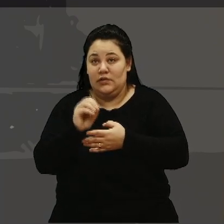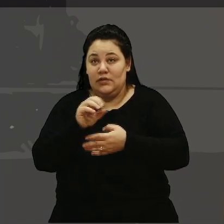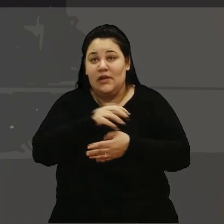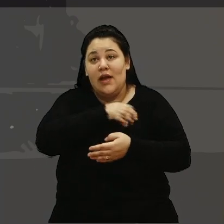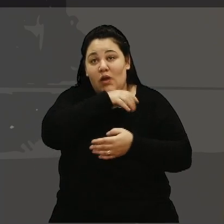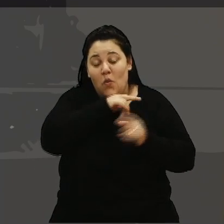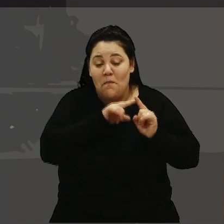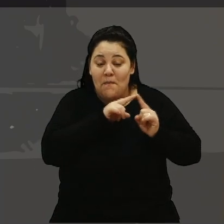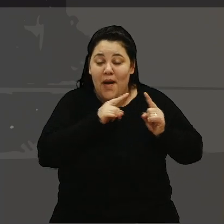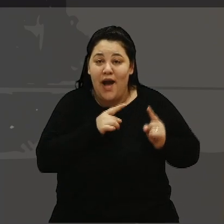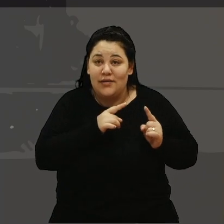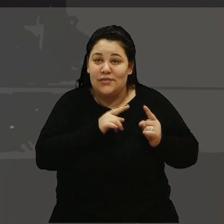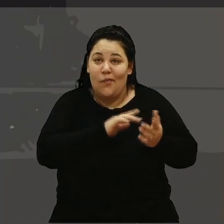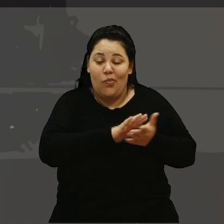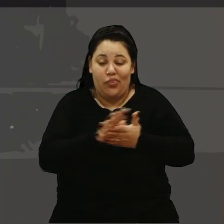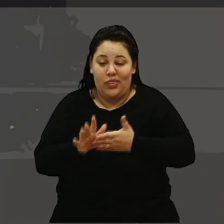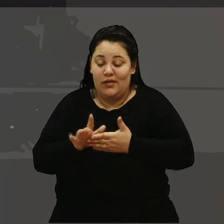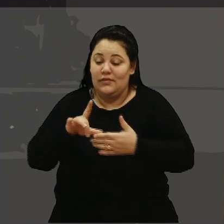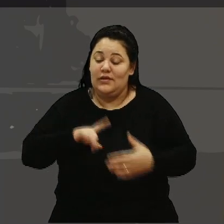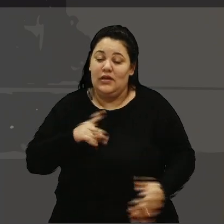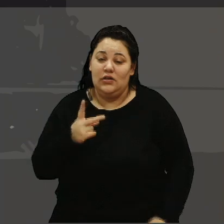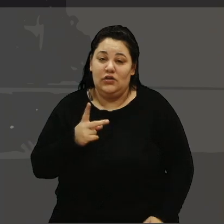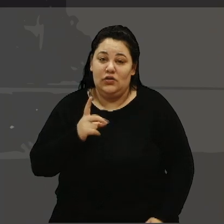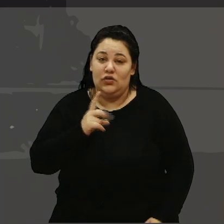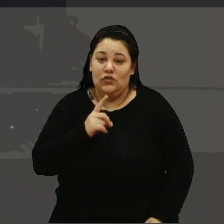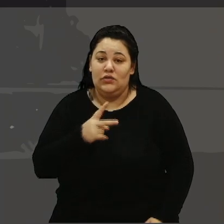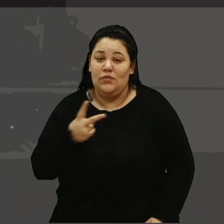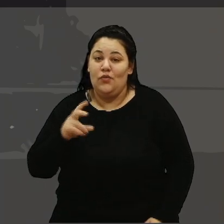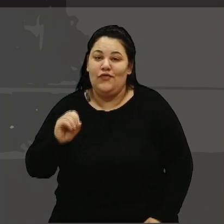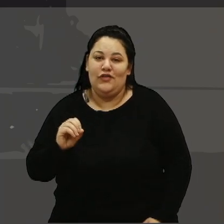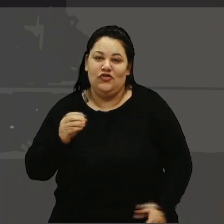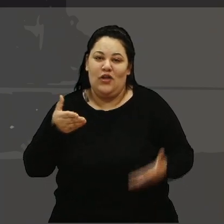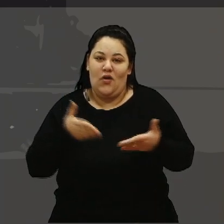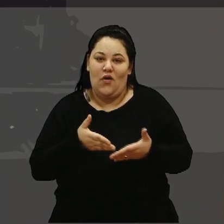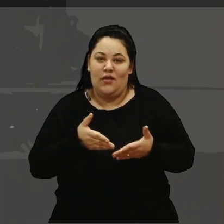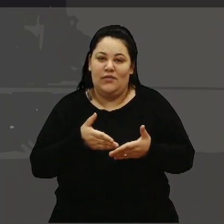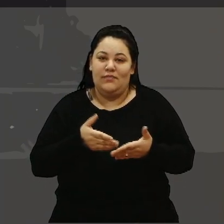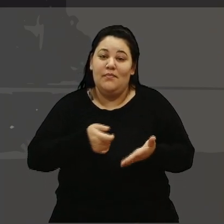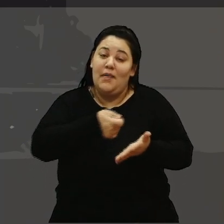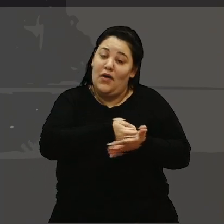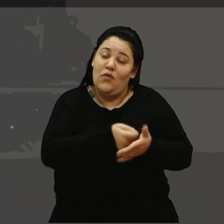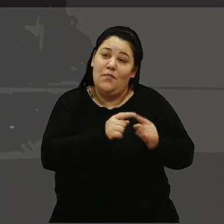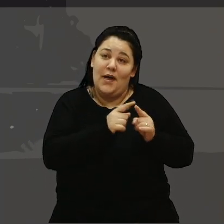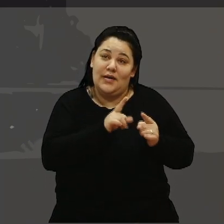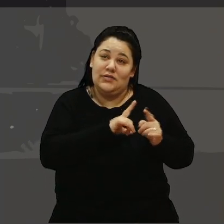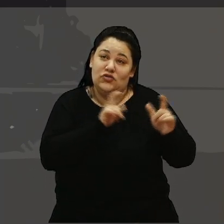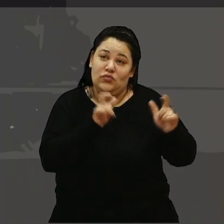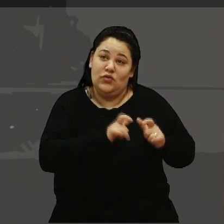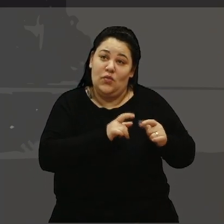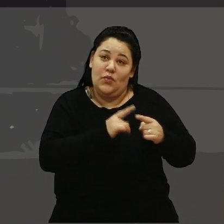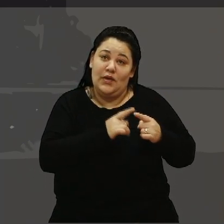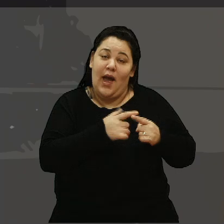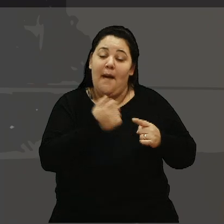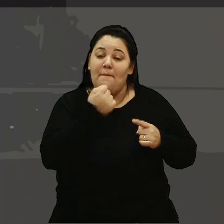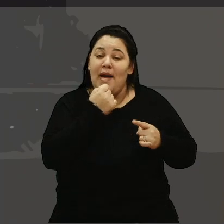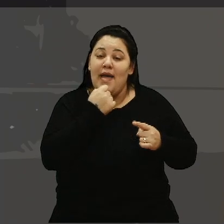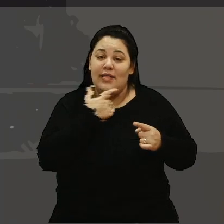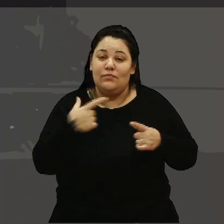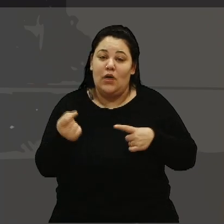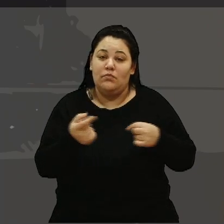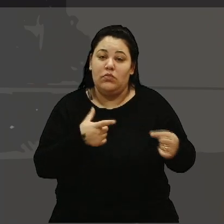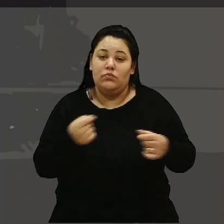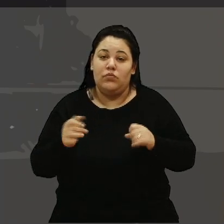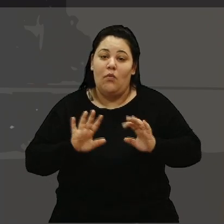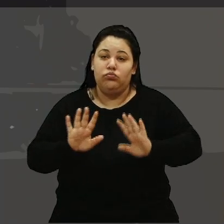corroído, elas têm apenas 12 por 20 desse terreno. Porque é a mesma coisa, as pedras foram indo embora e foram